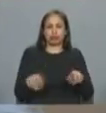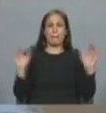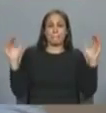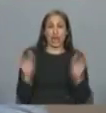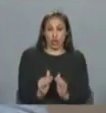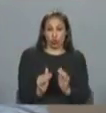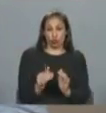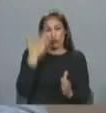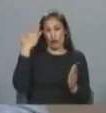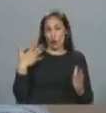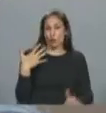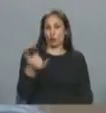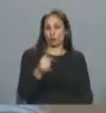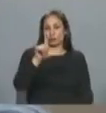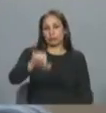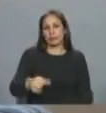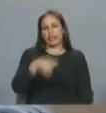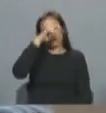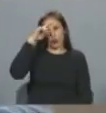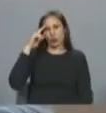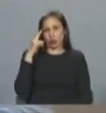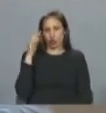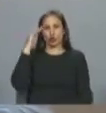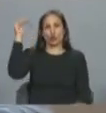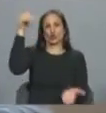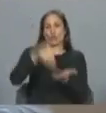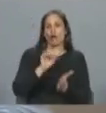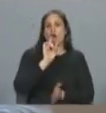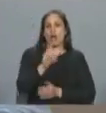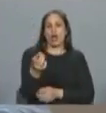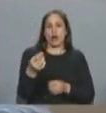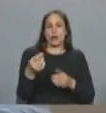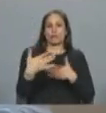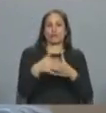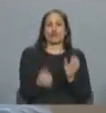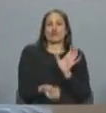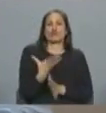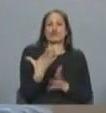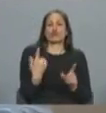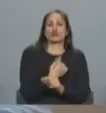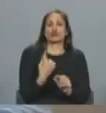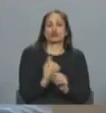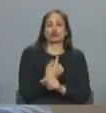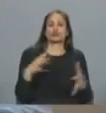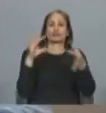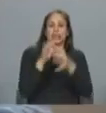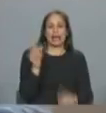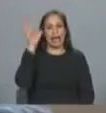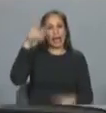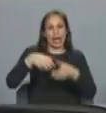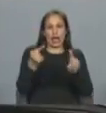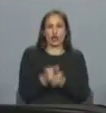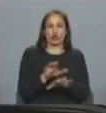consequentes dificuldades para a exportação o escoamento de produtos como o país o queijo e as